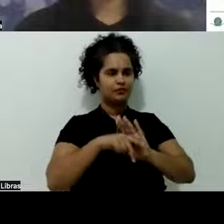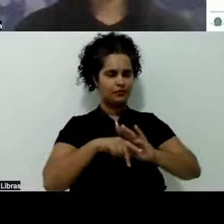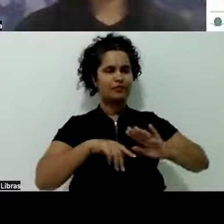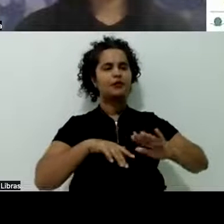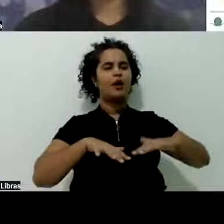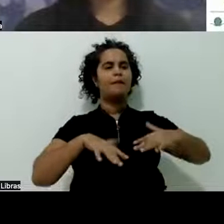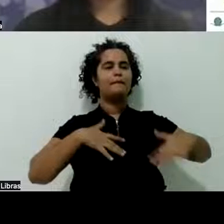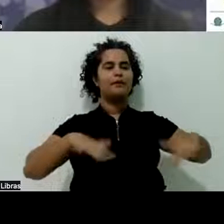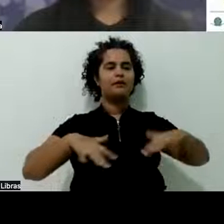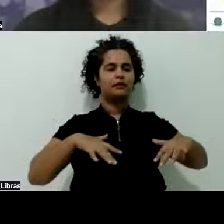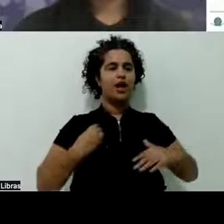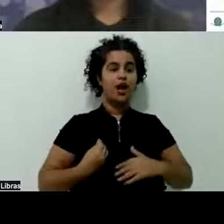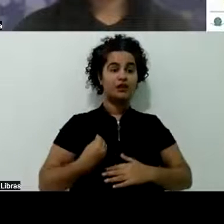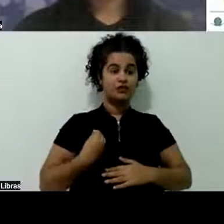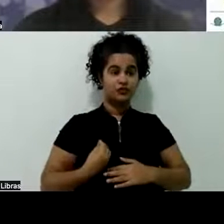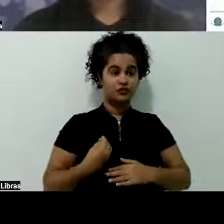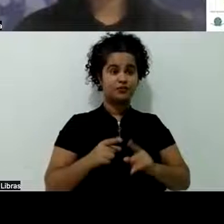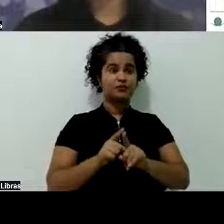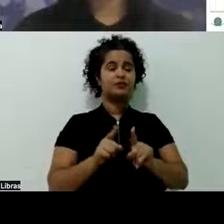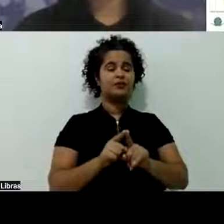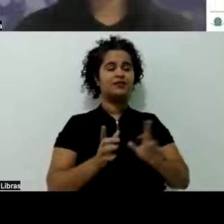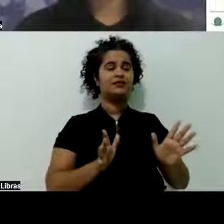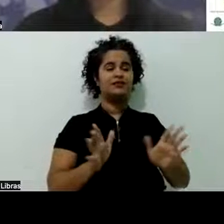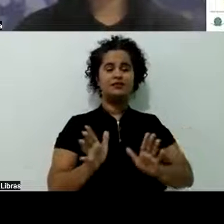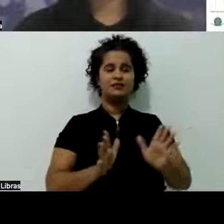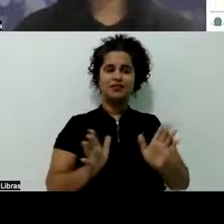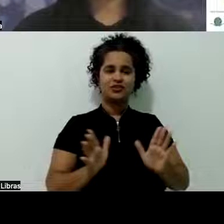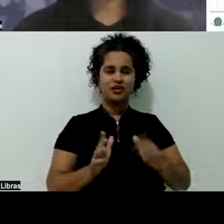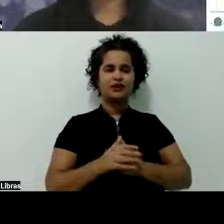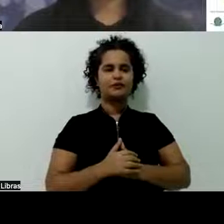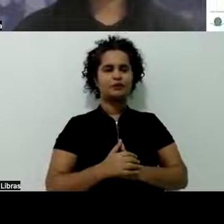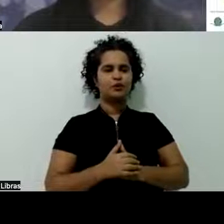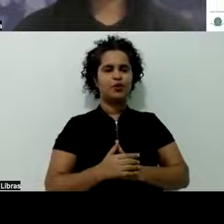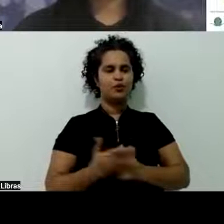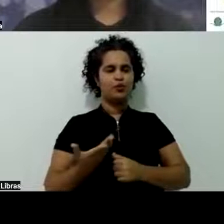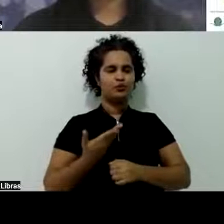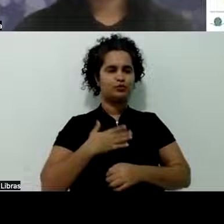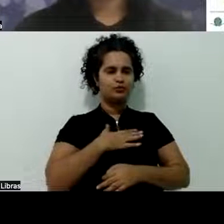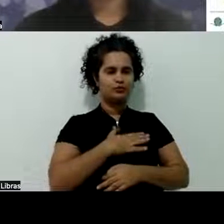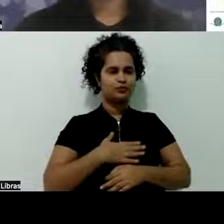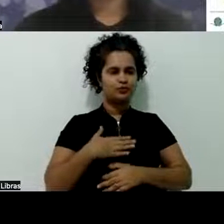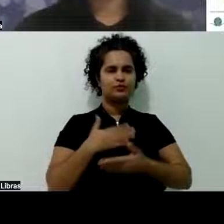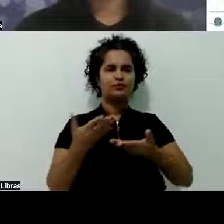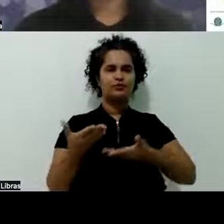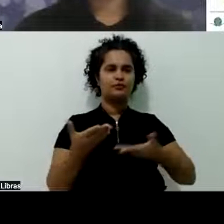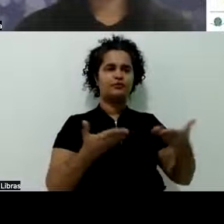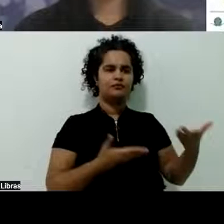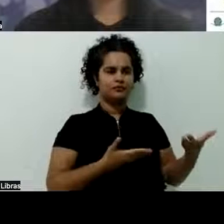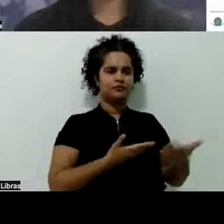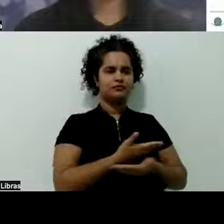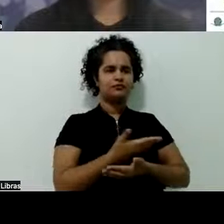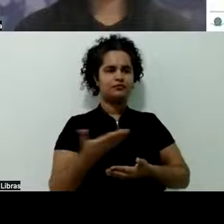ativa e acessibilidade. Tá? E hoje nós temos o prazer de receber aqui